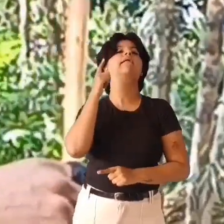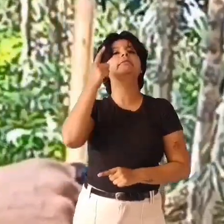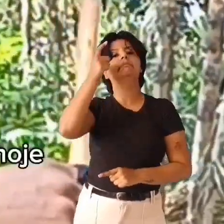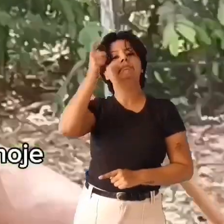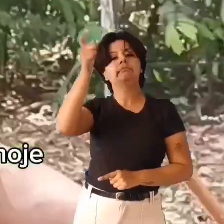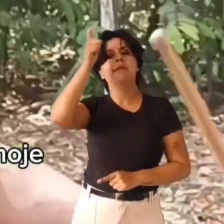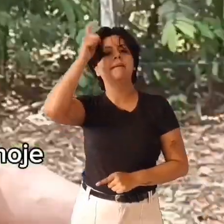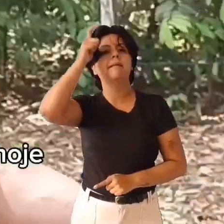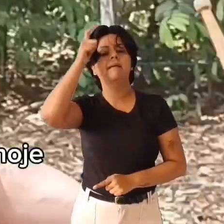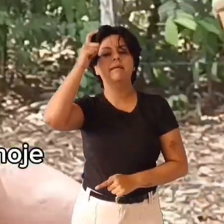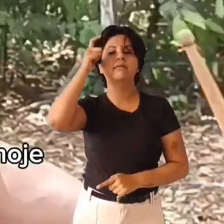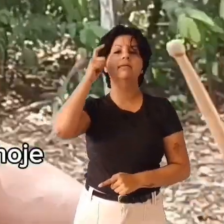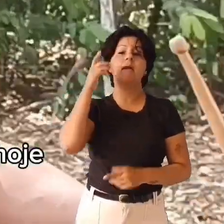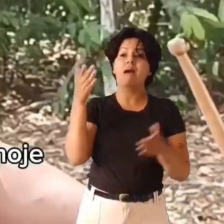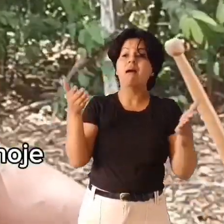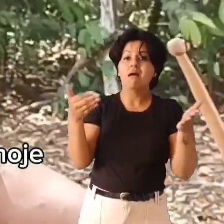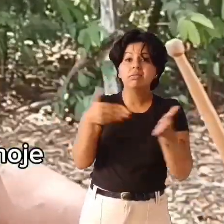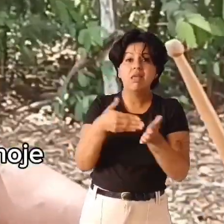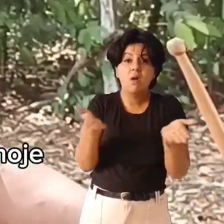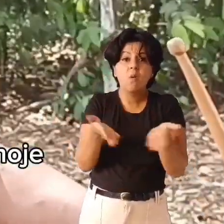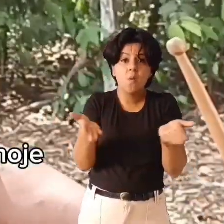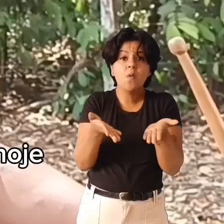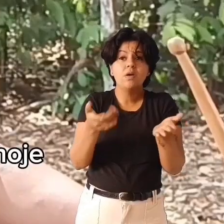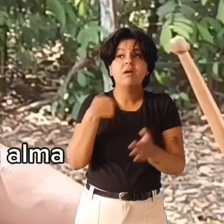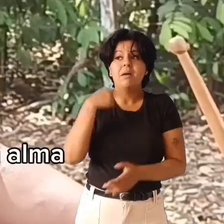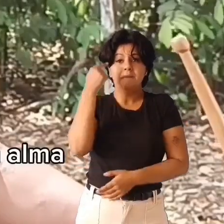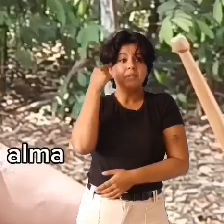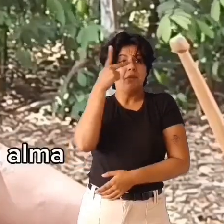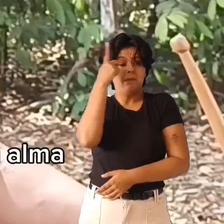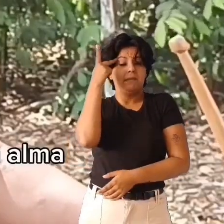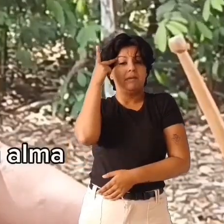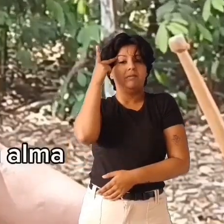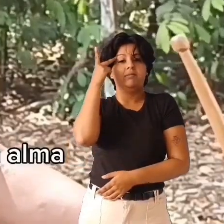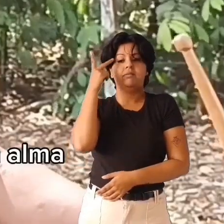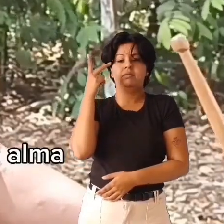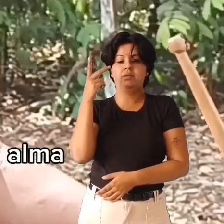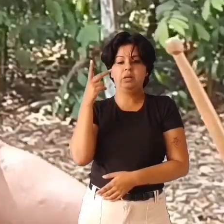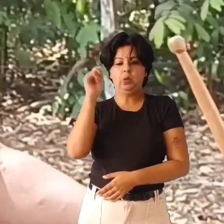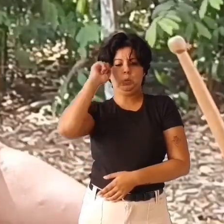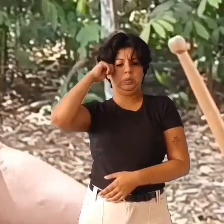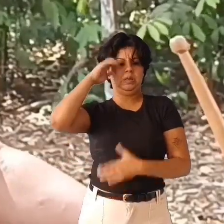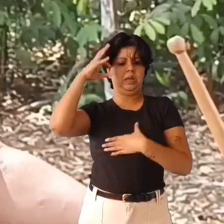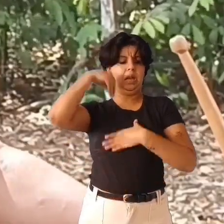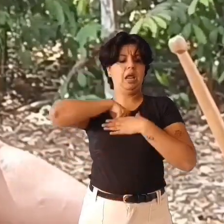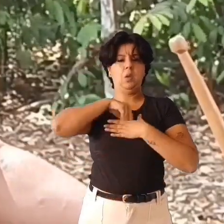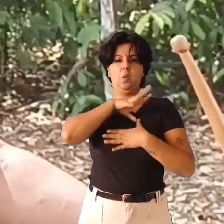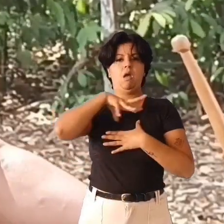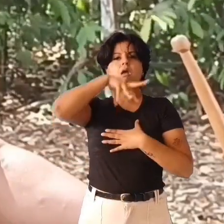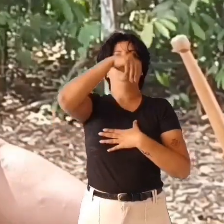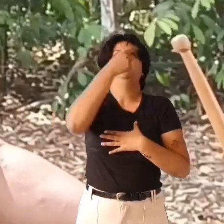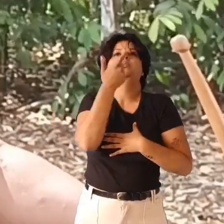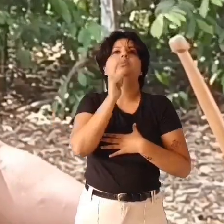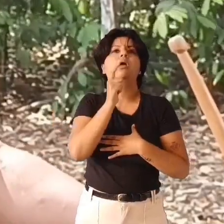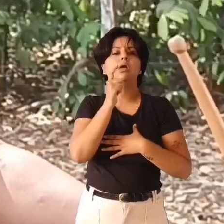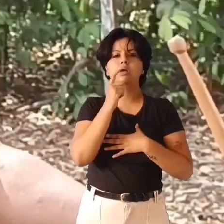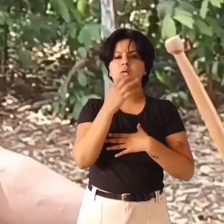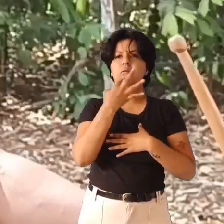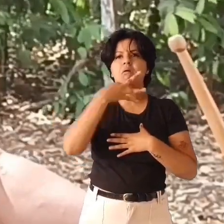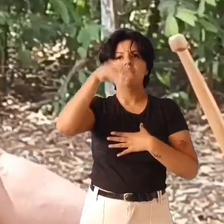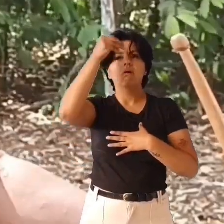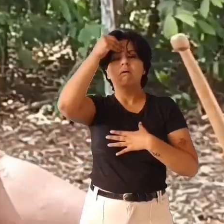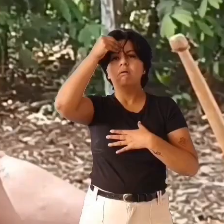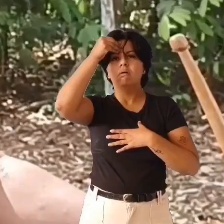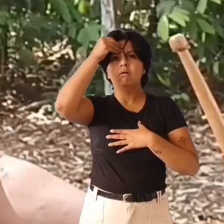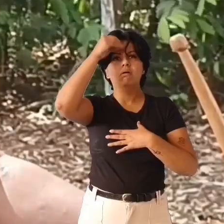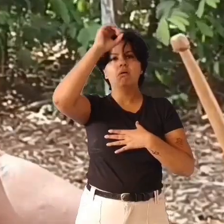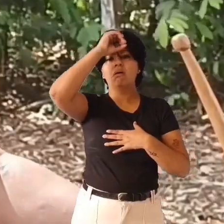pensavam. E tem gente que ainda pensa ainda hoje tem gente que pensa que o negro não tem alma, que o negro não tem